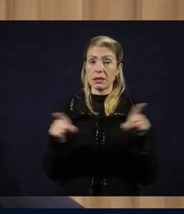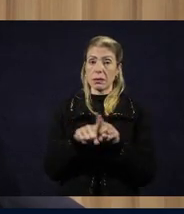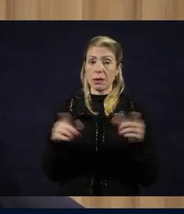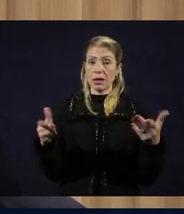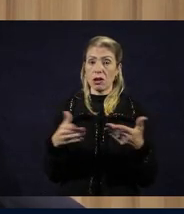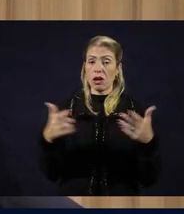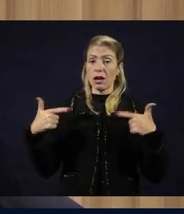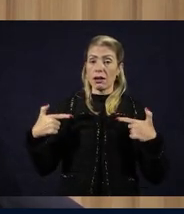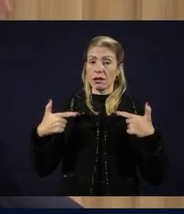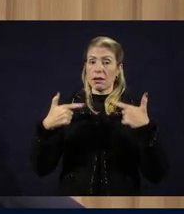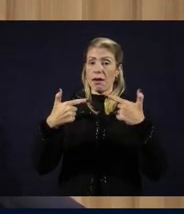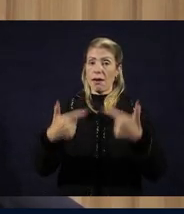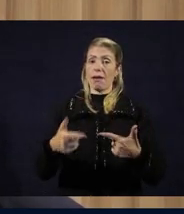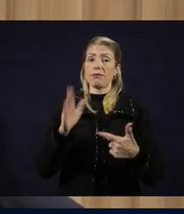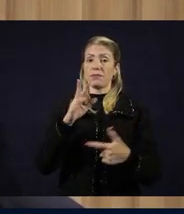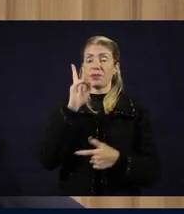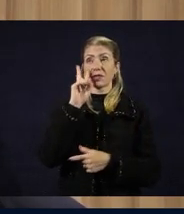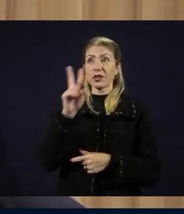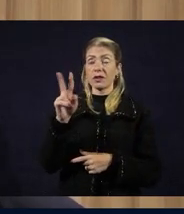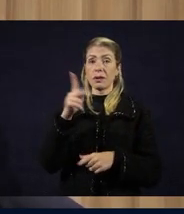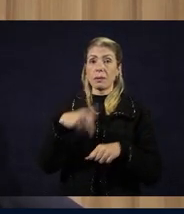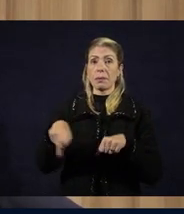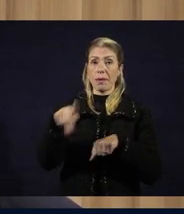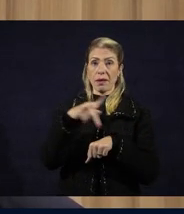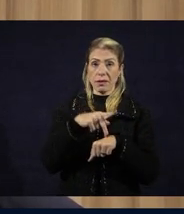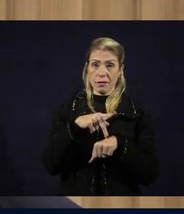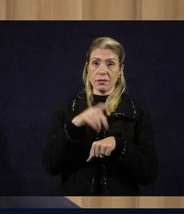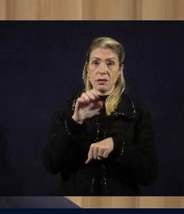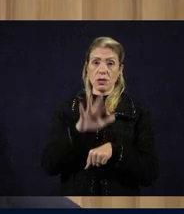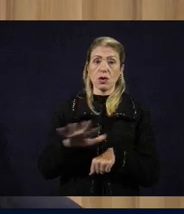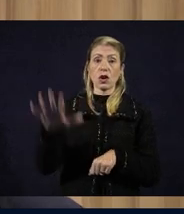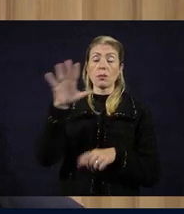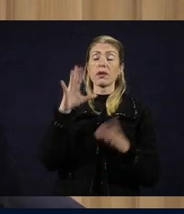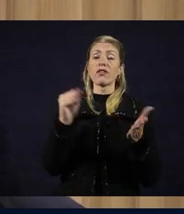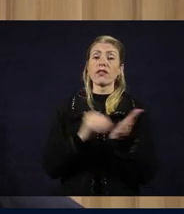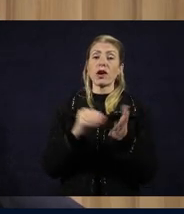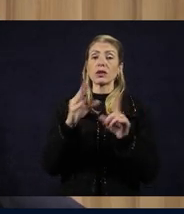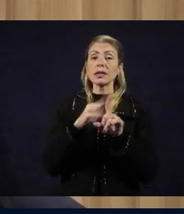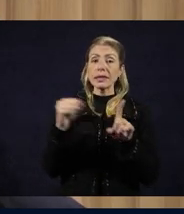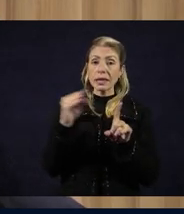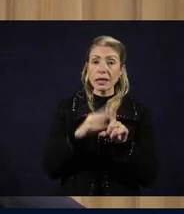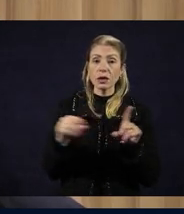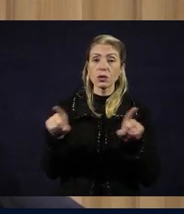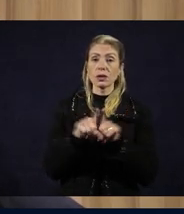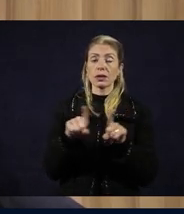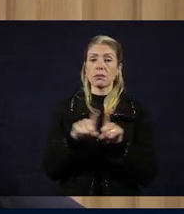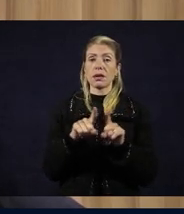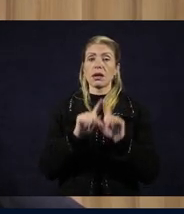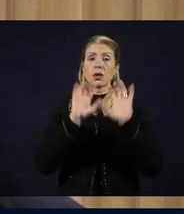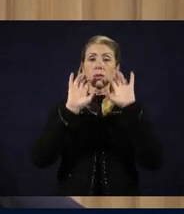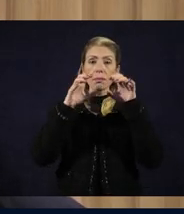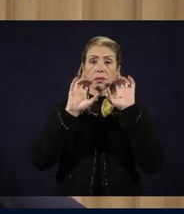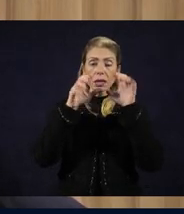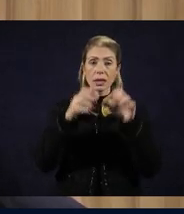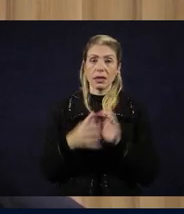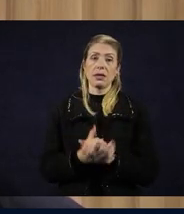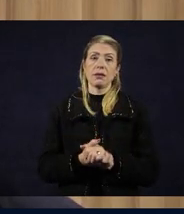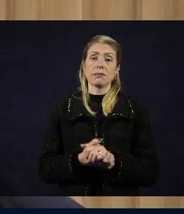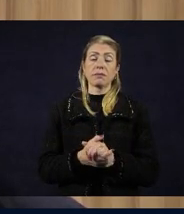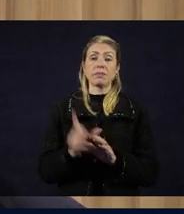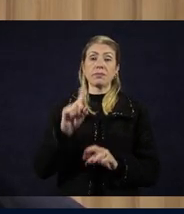a gente viu aí países na Europa com problema de suplemento de trigo problema de suplemento de milho Então a gente vai ter Sem dúvida nenhuma